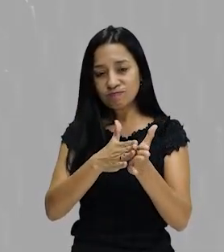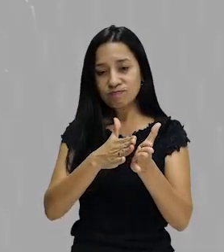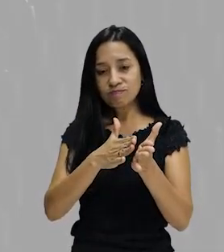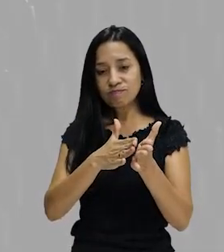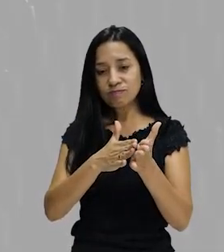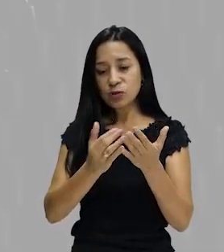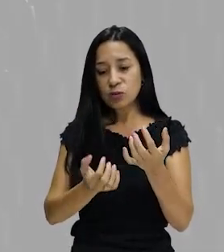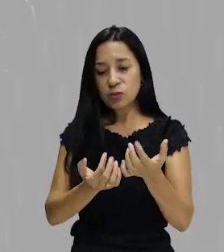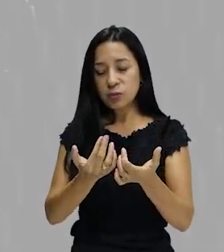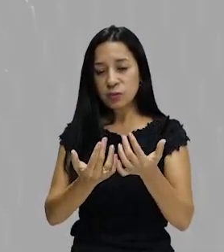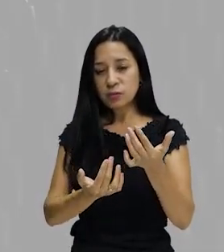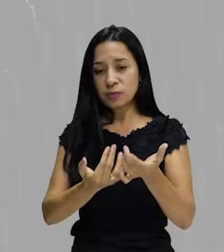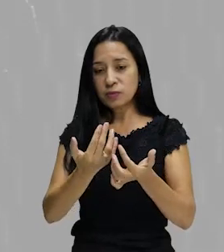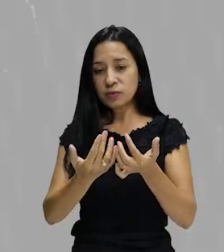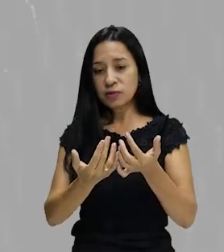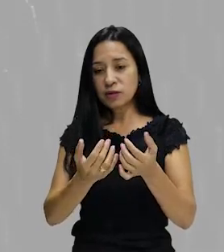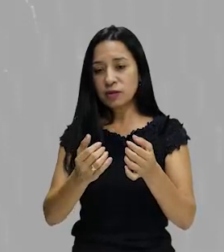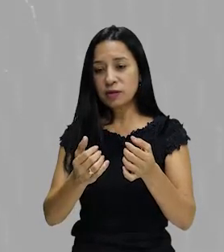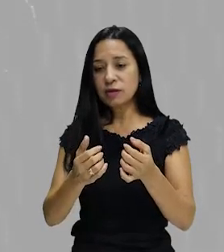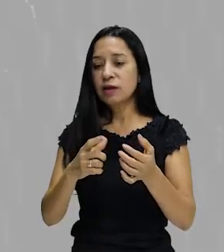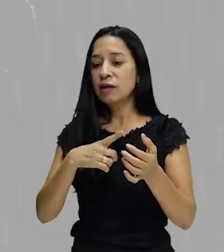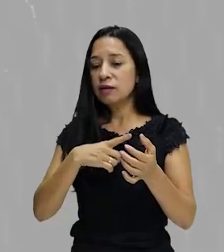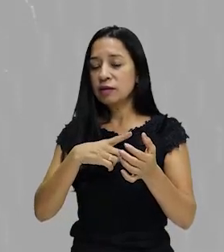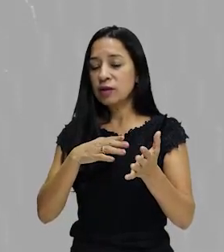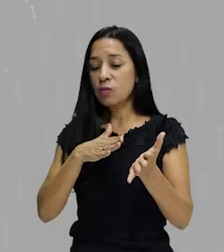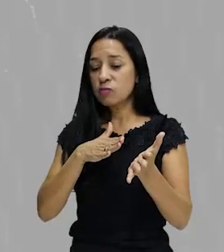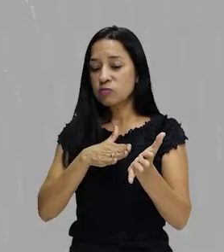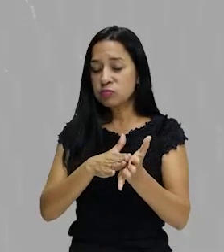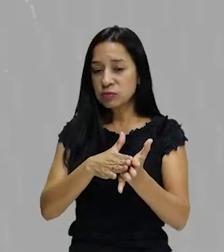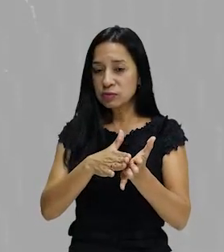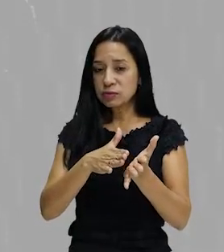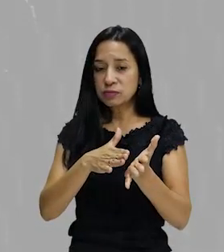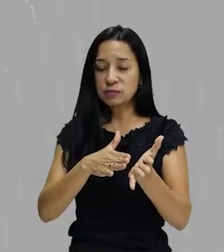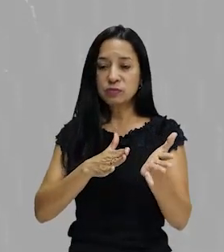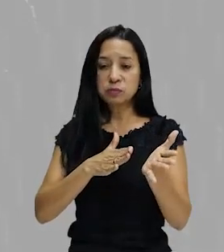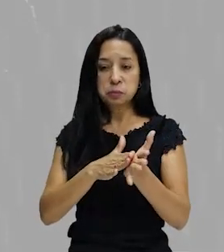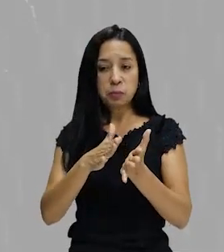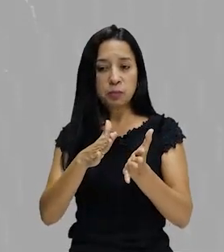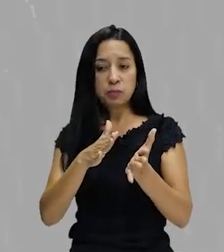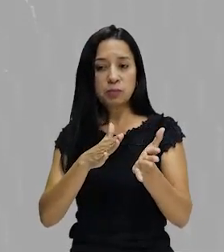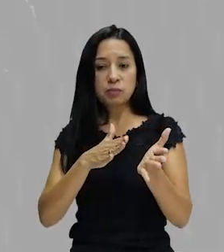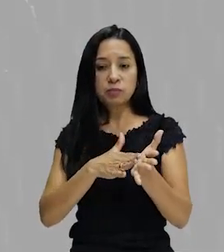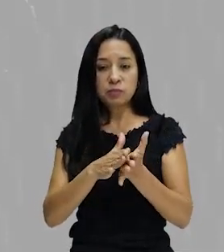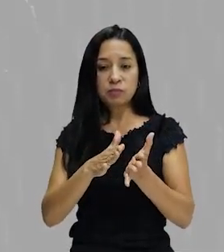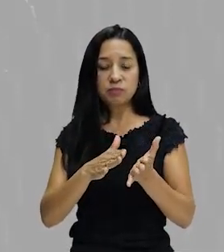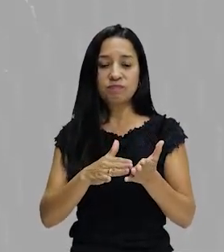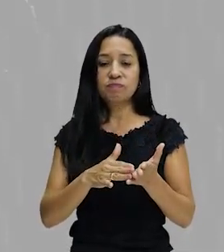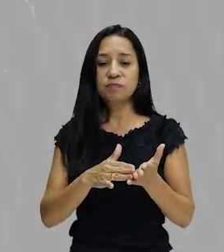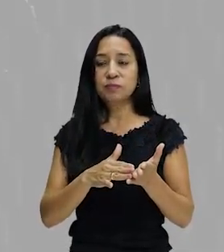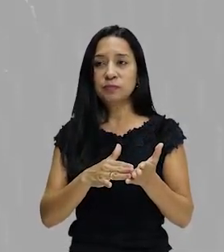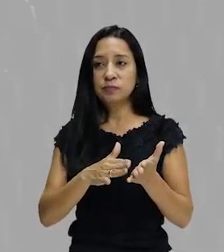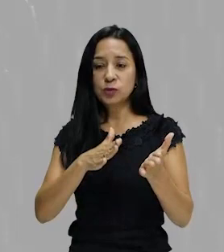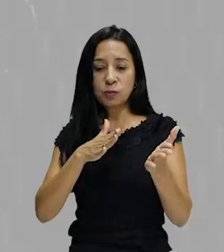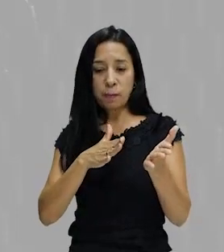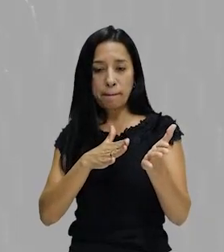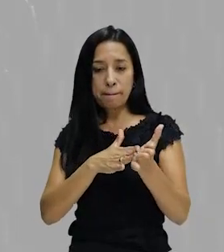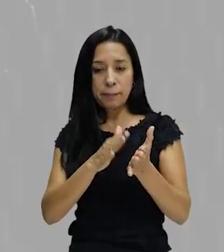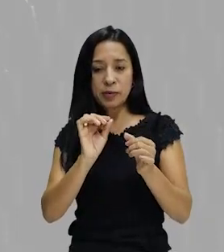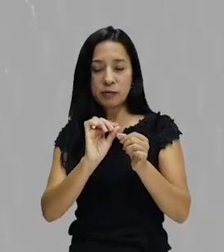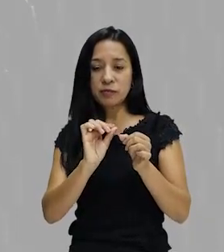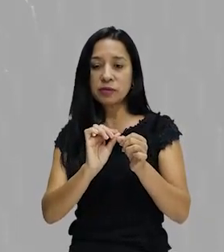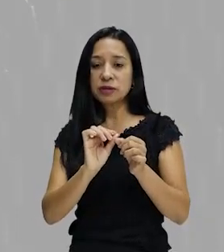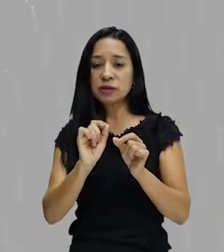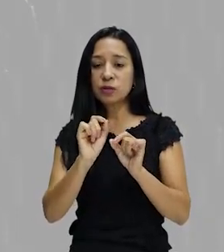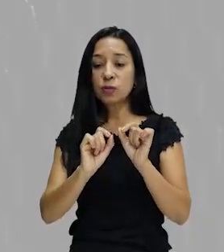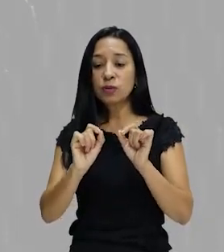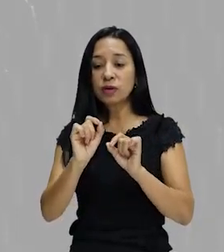vai se aquecer. Ali há um atrito entre eles. E vai ser justamente o atrito entre a partilha e o disco que vai fazer com